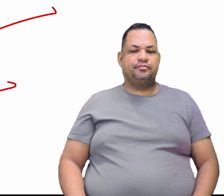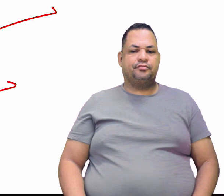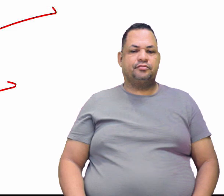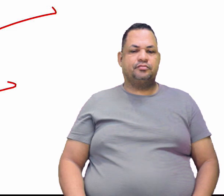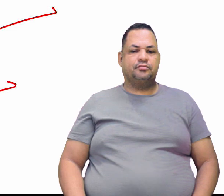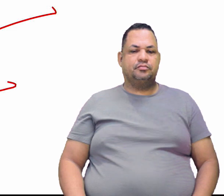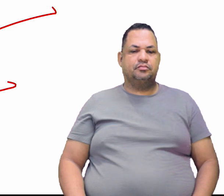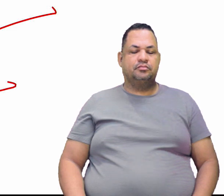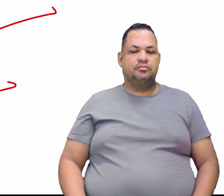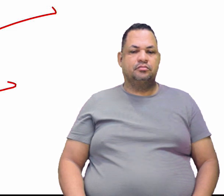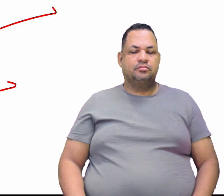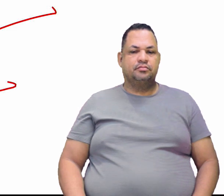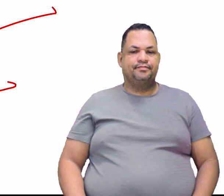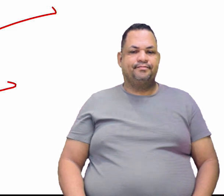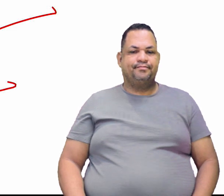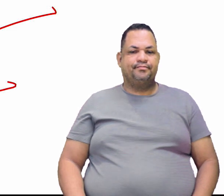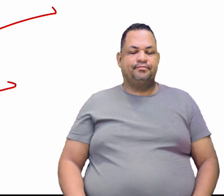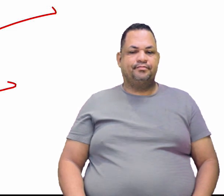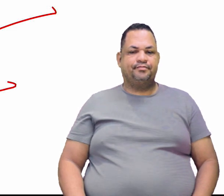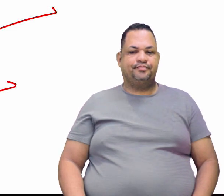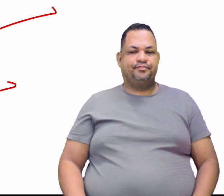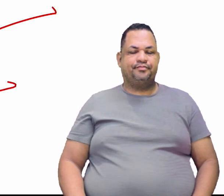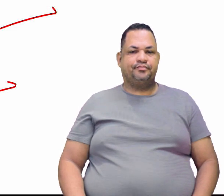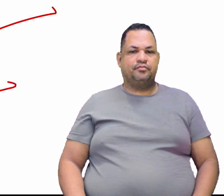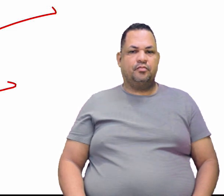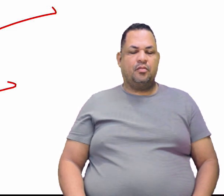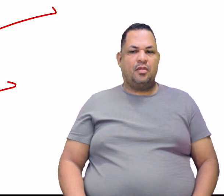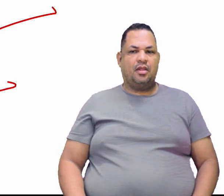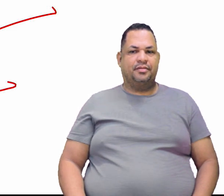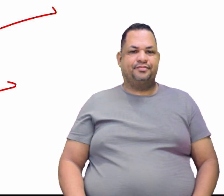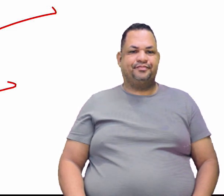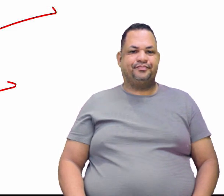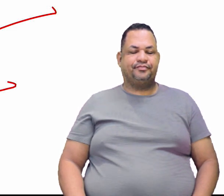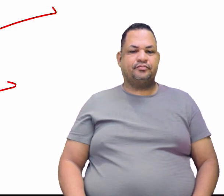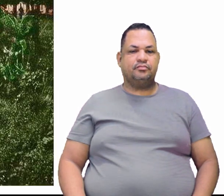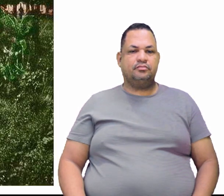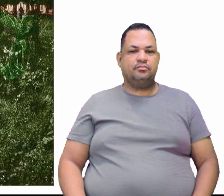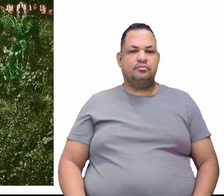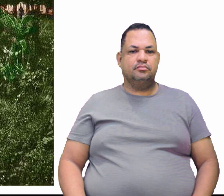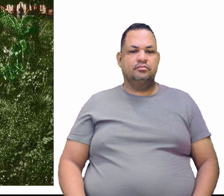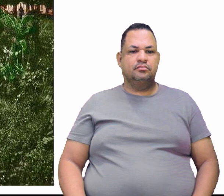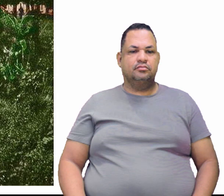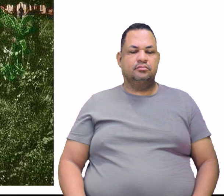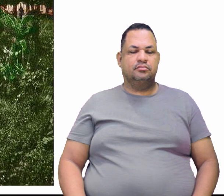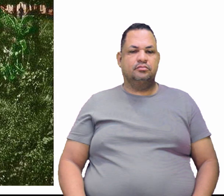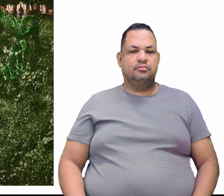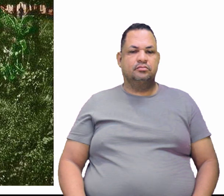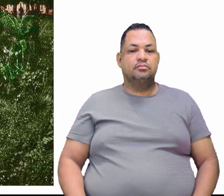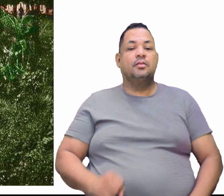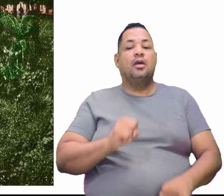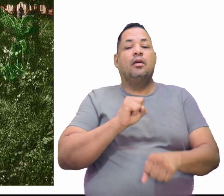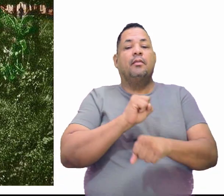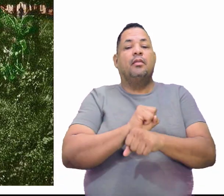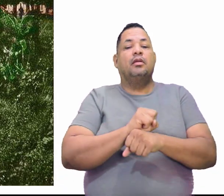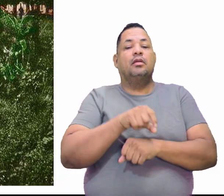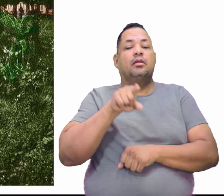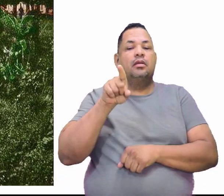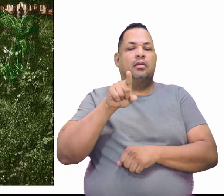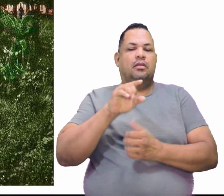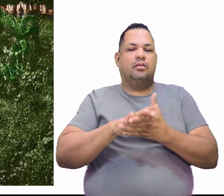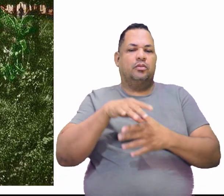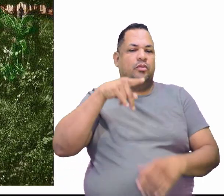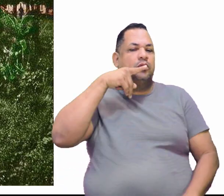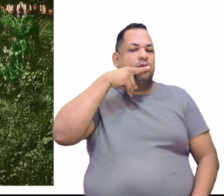madeira bem resistente. Tá certo? Bom, avançamos. Olha só o porto aí. Olha Porto